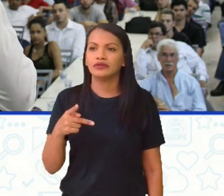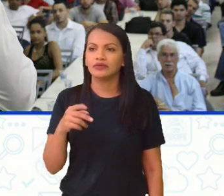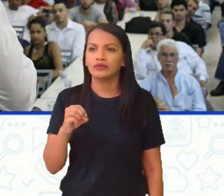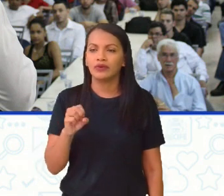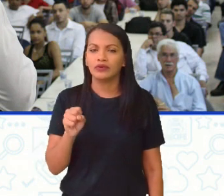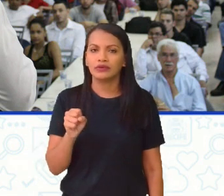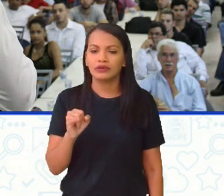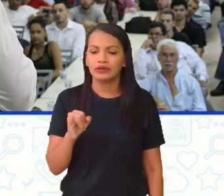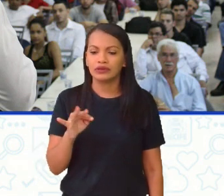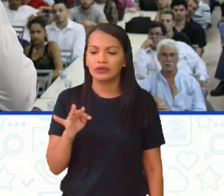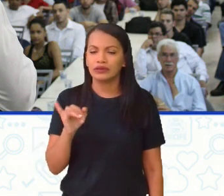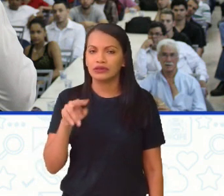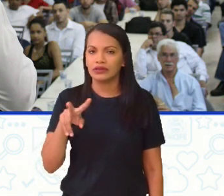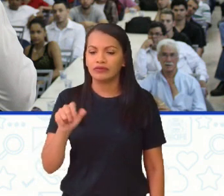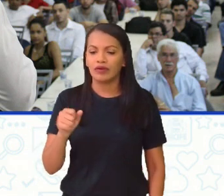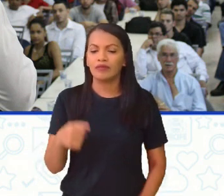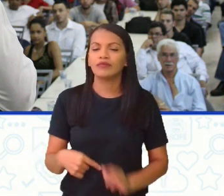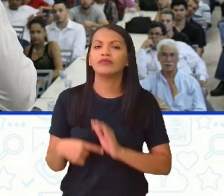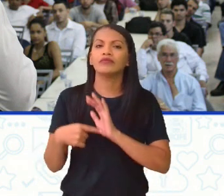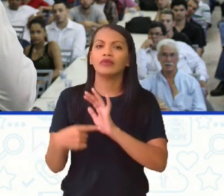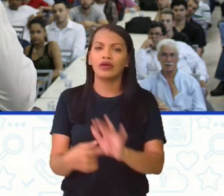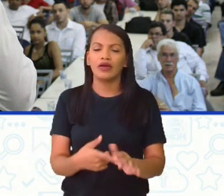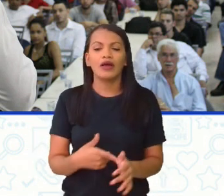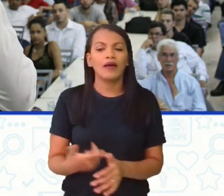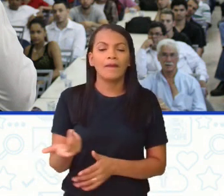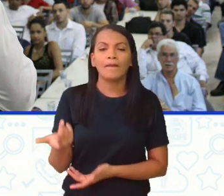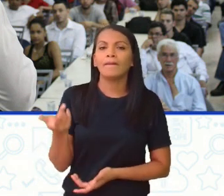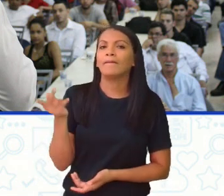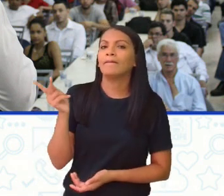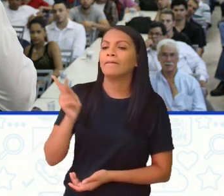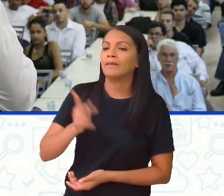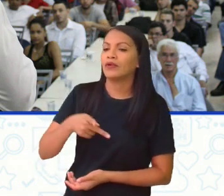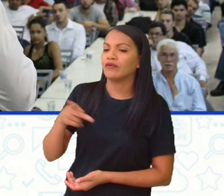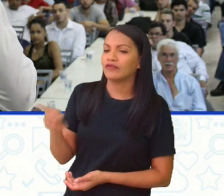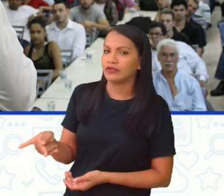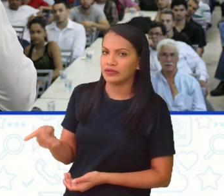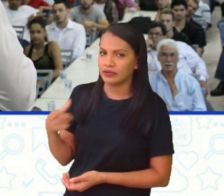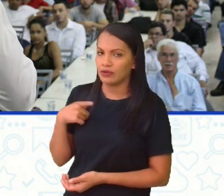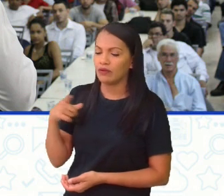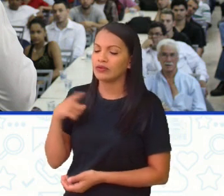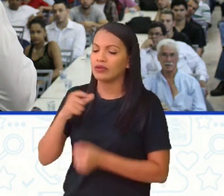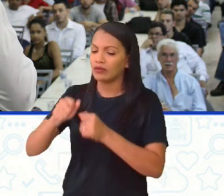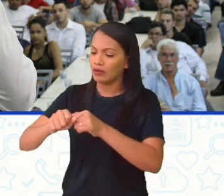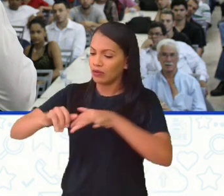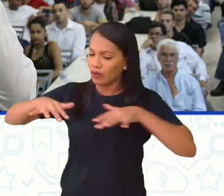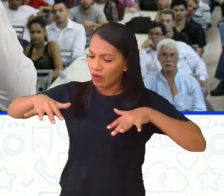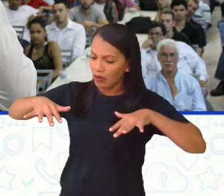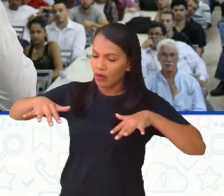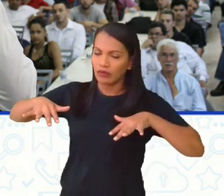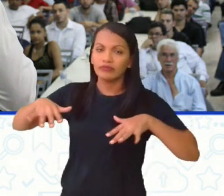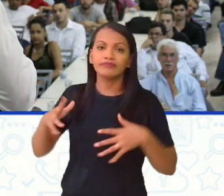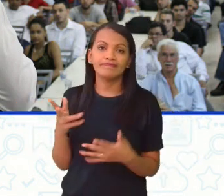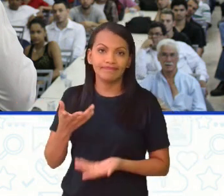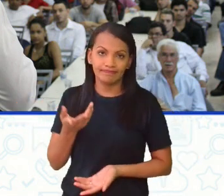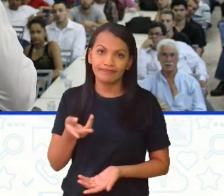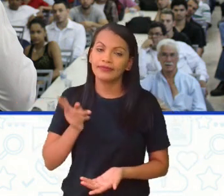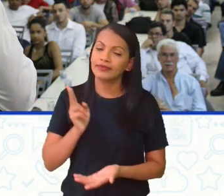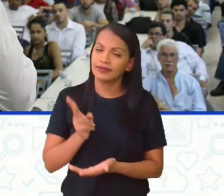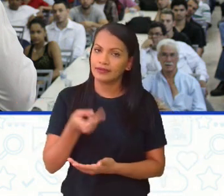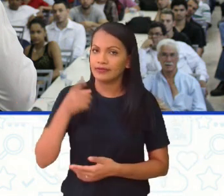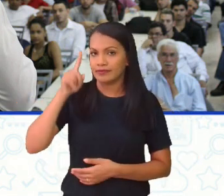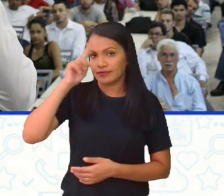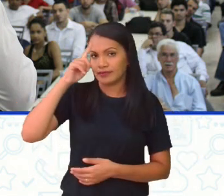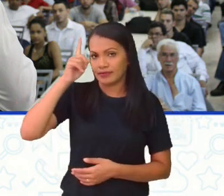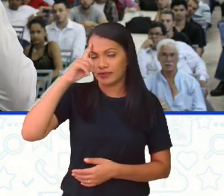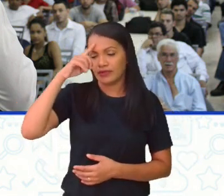professor em uma sala de aula ou auditório. Então, vocês têm esse contato, não é, diariamente com